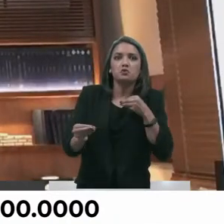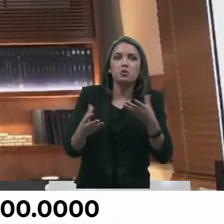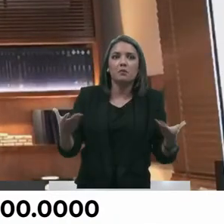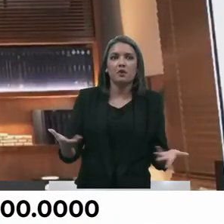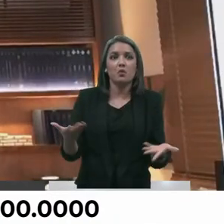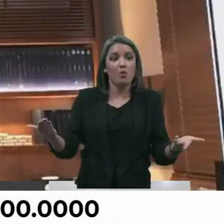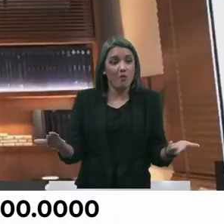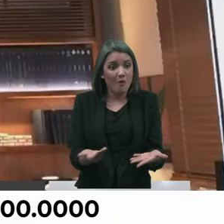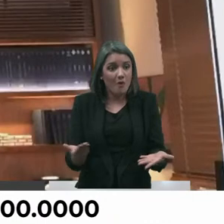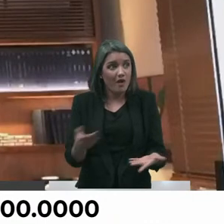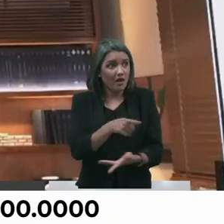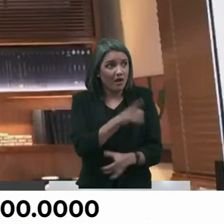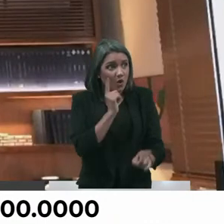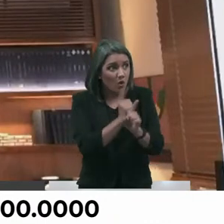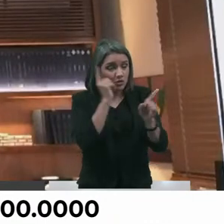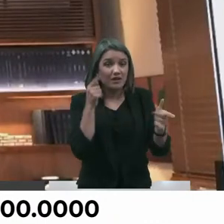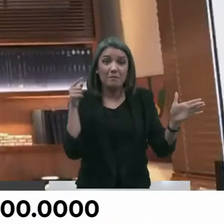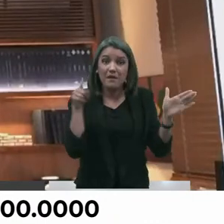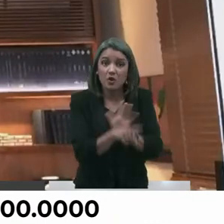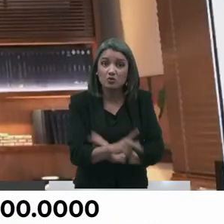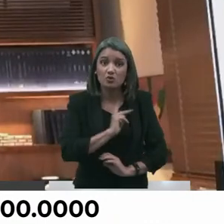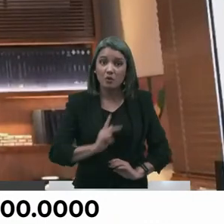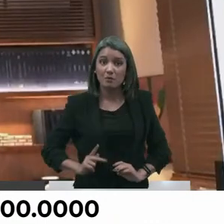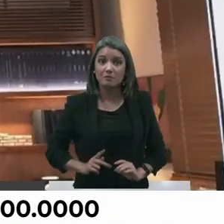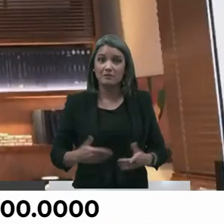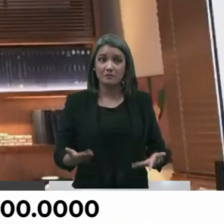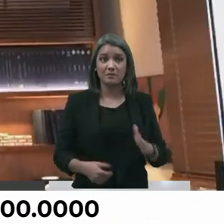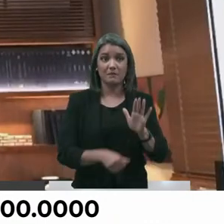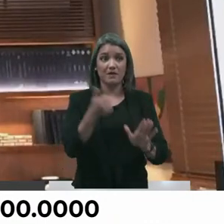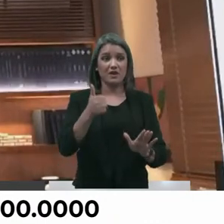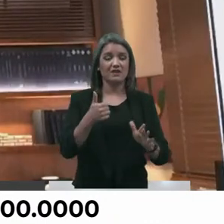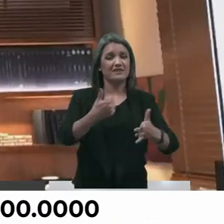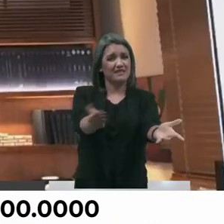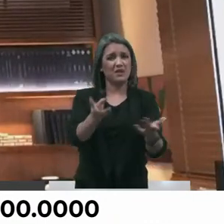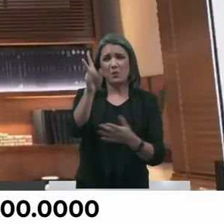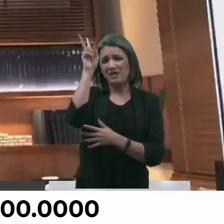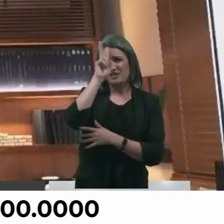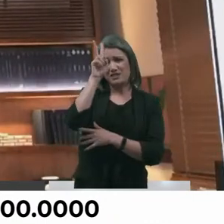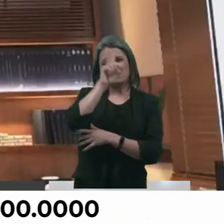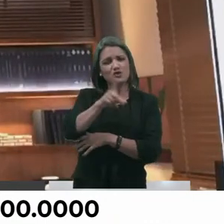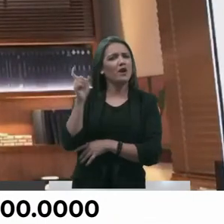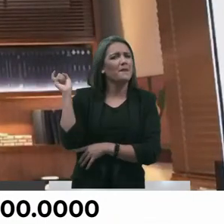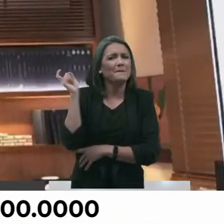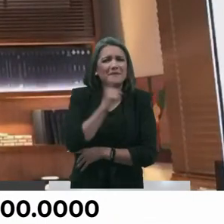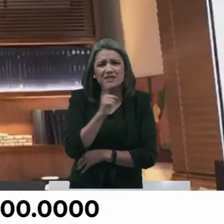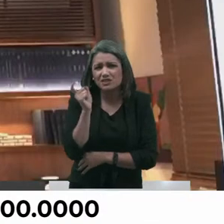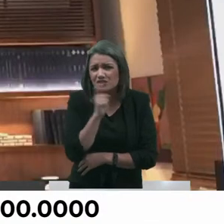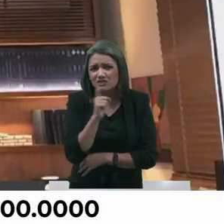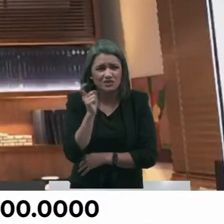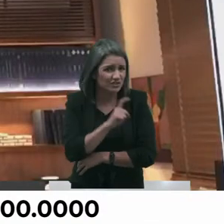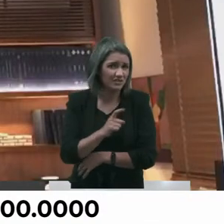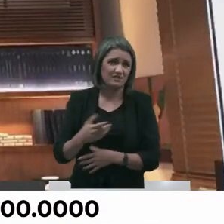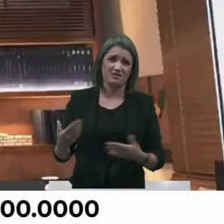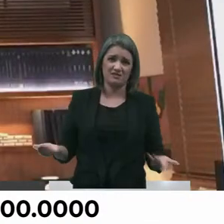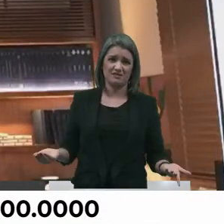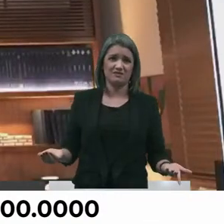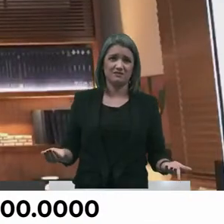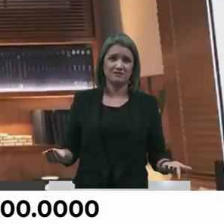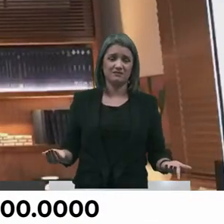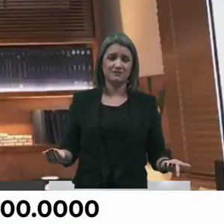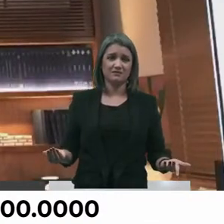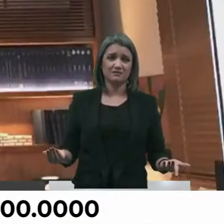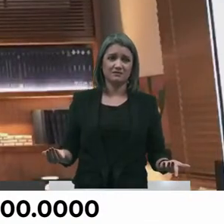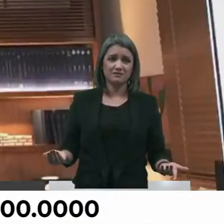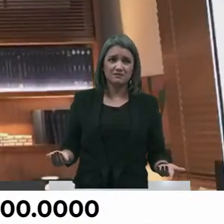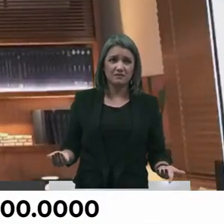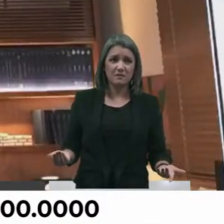história contada, ela é absolutamente divorciada da verdade, ela é absolutamente divorciada